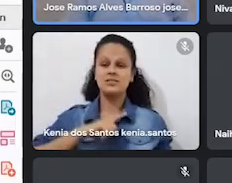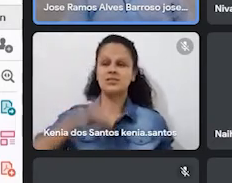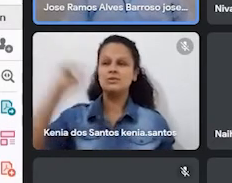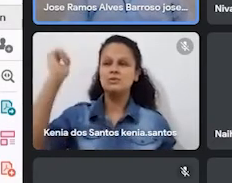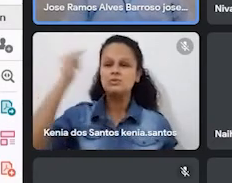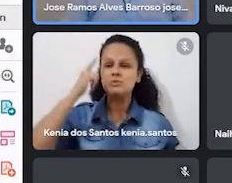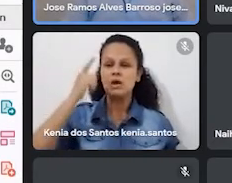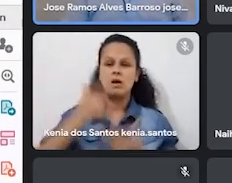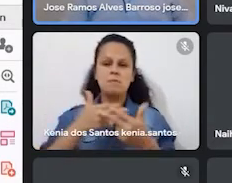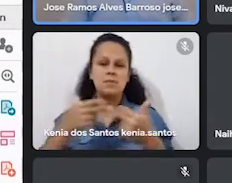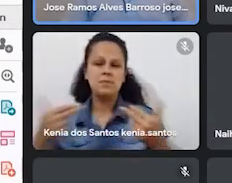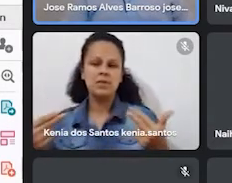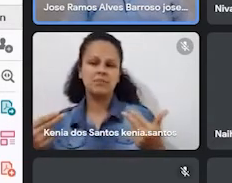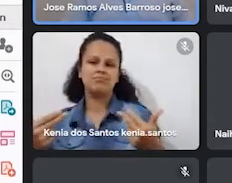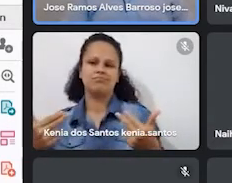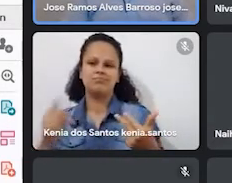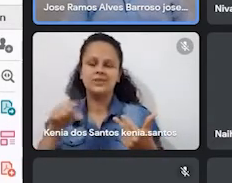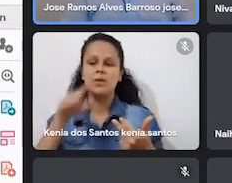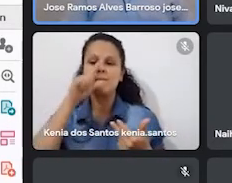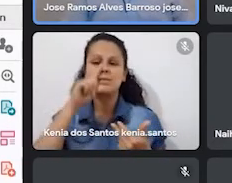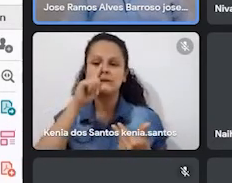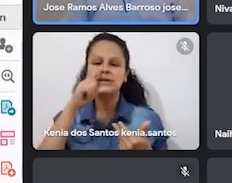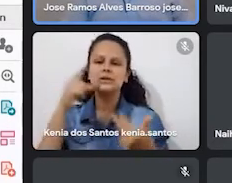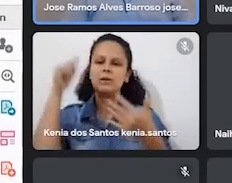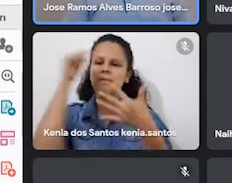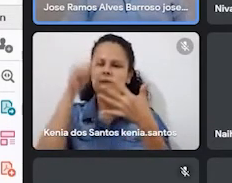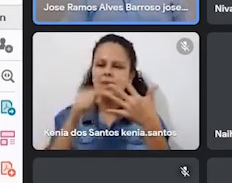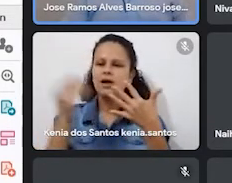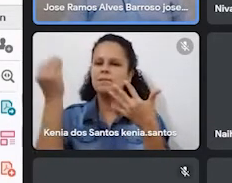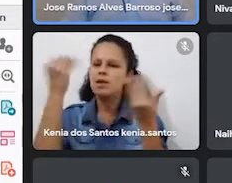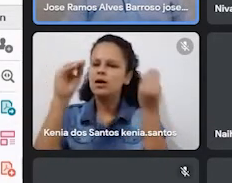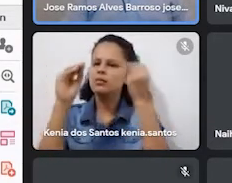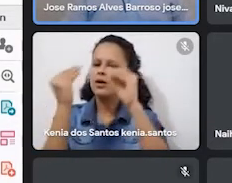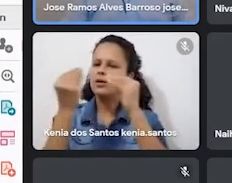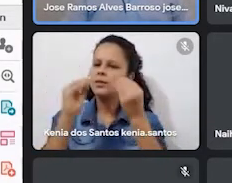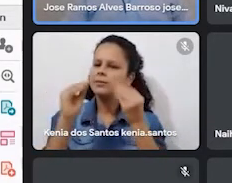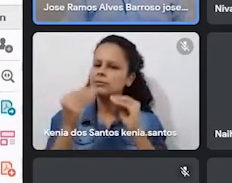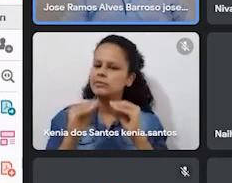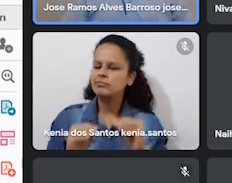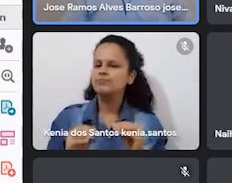vai. E tem aqui, são